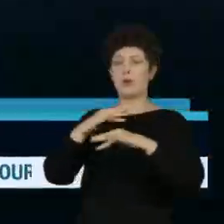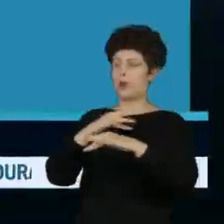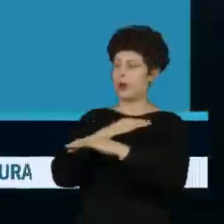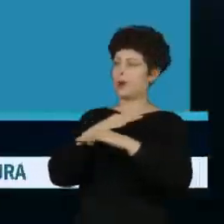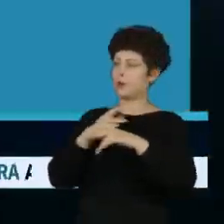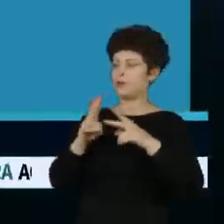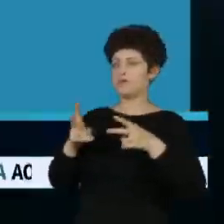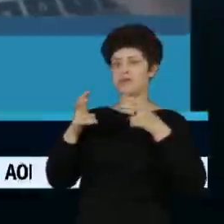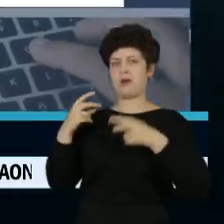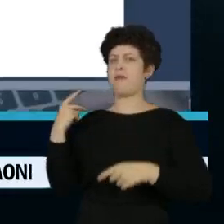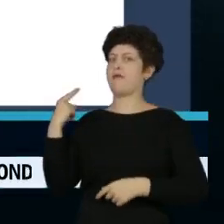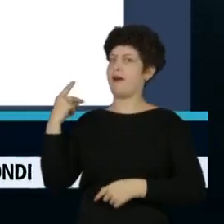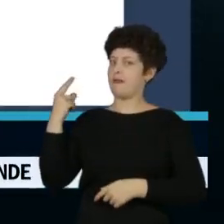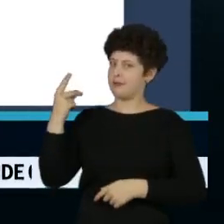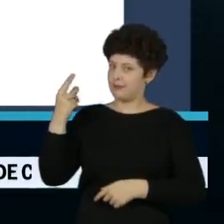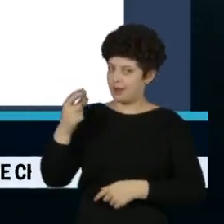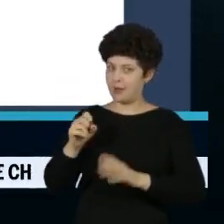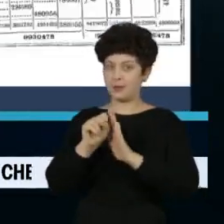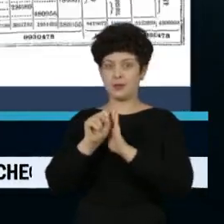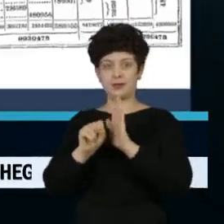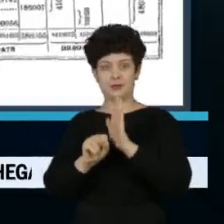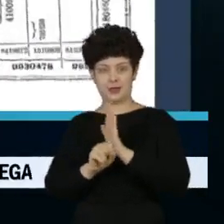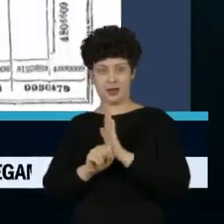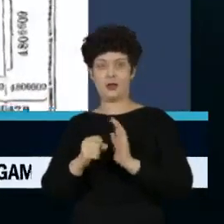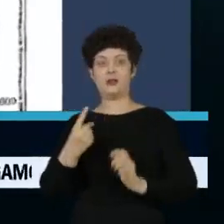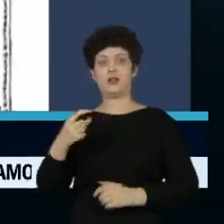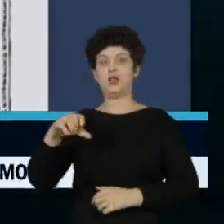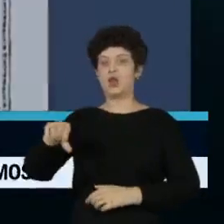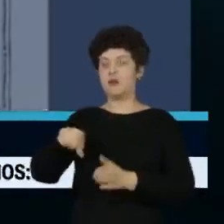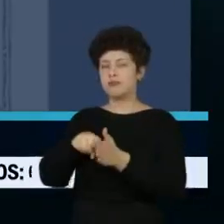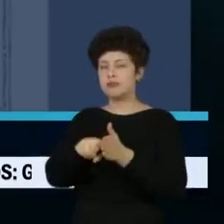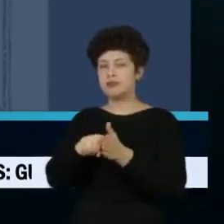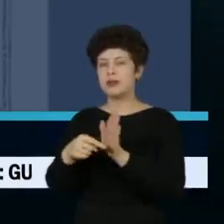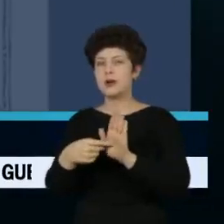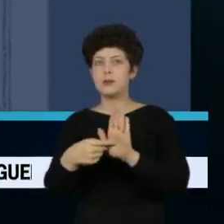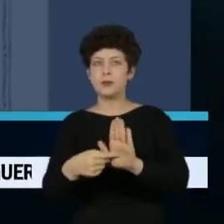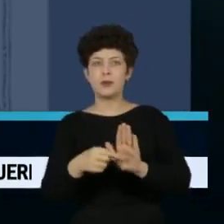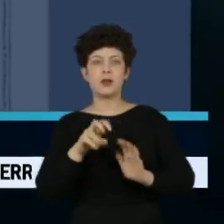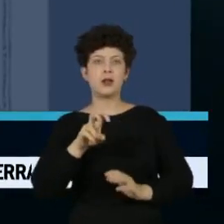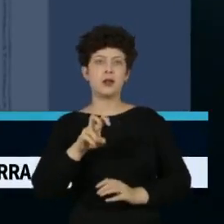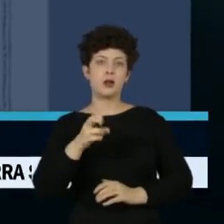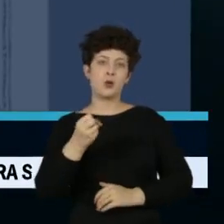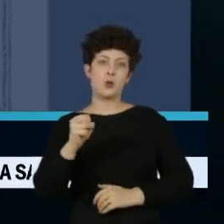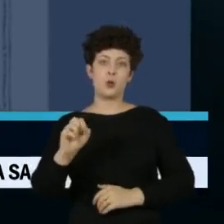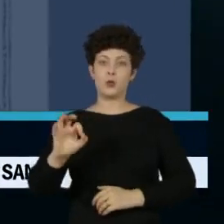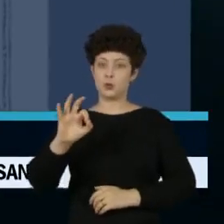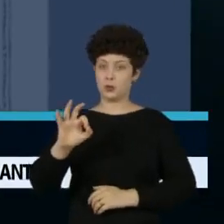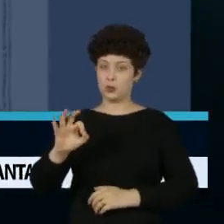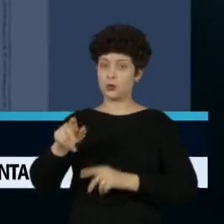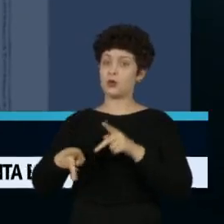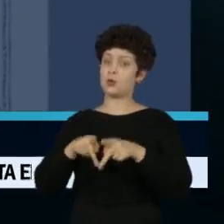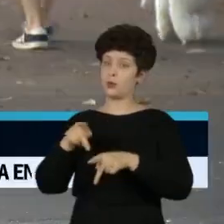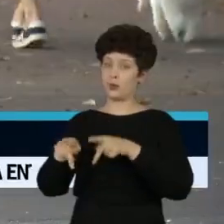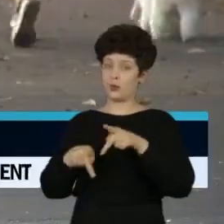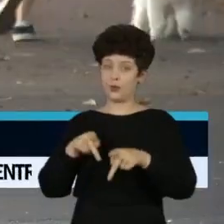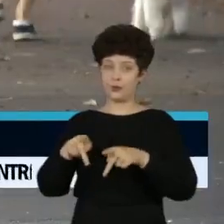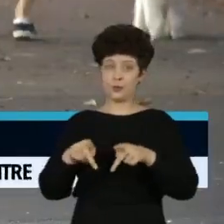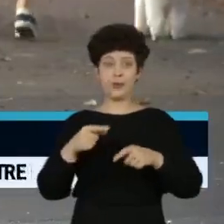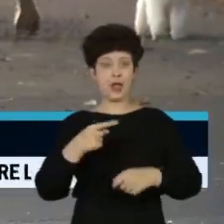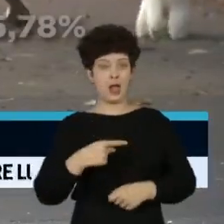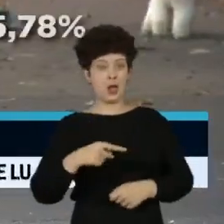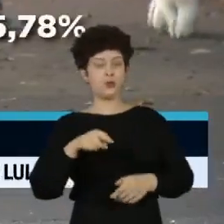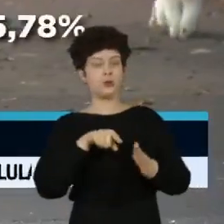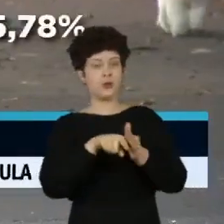e há muito tempo. No século XIX, os censos apontavam que eram 58% da população. Na